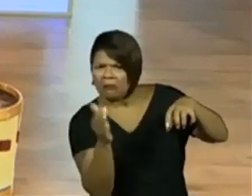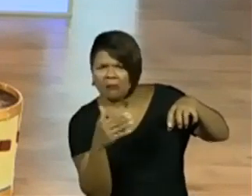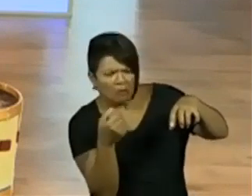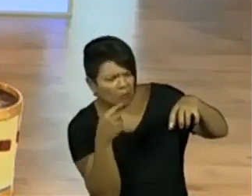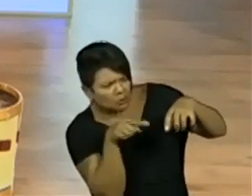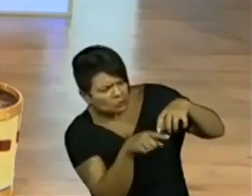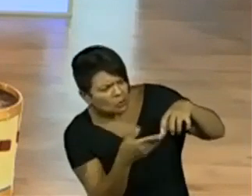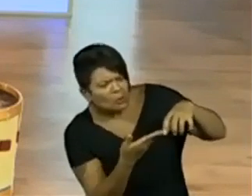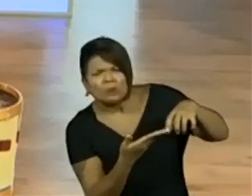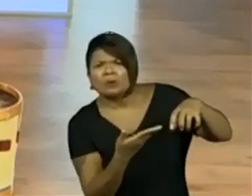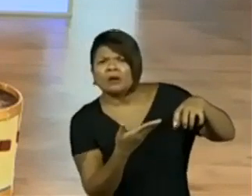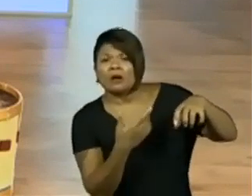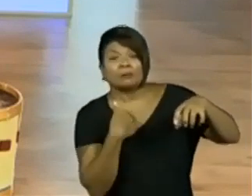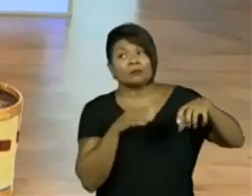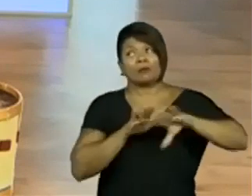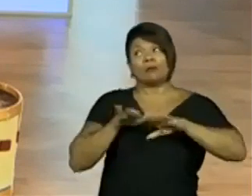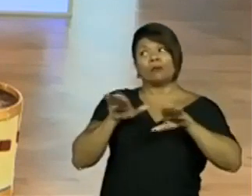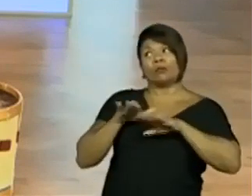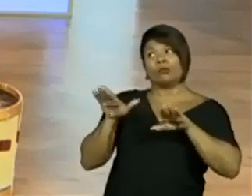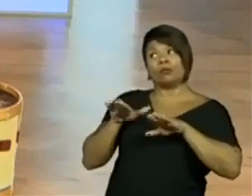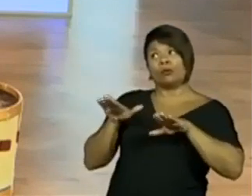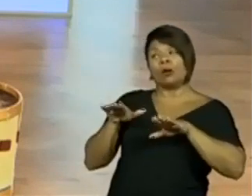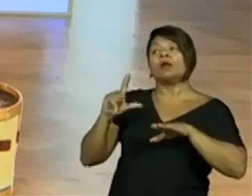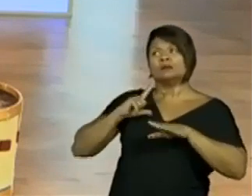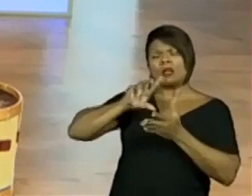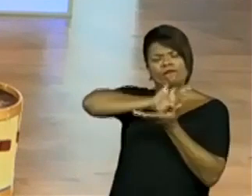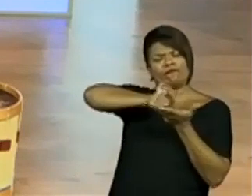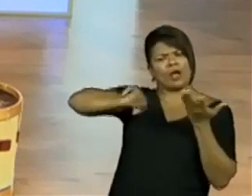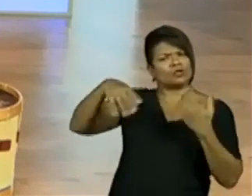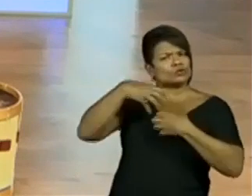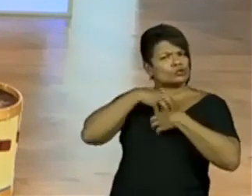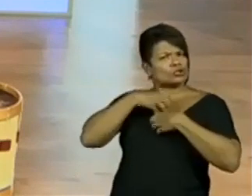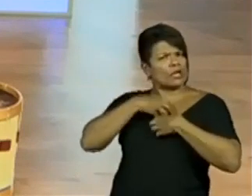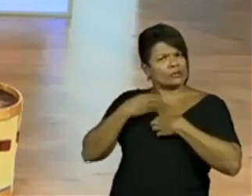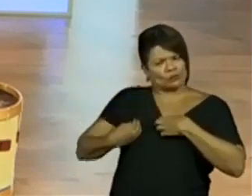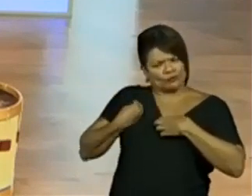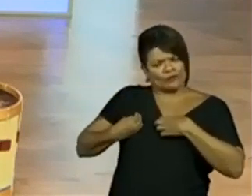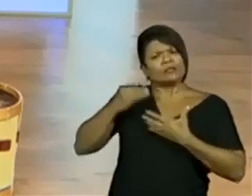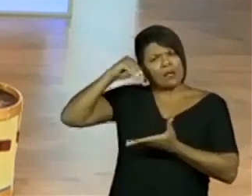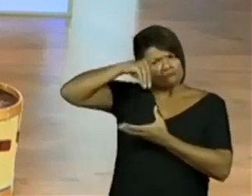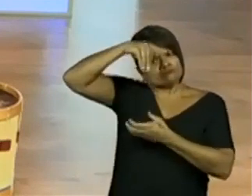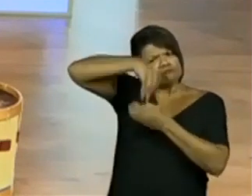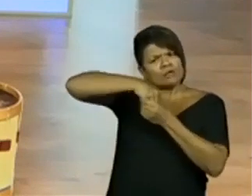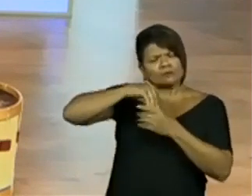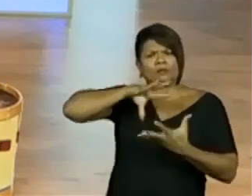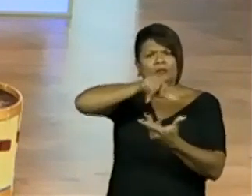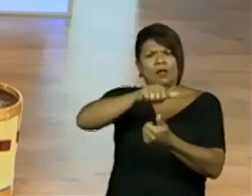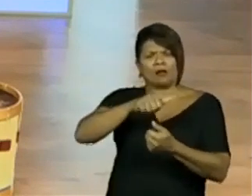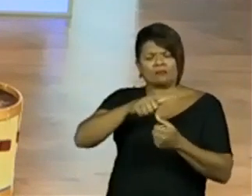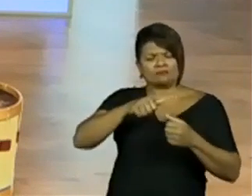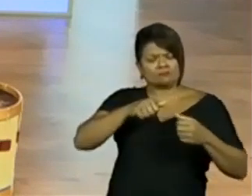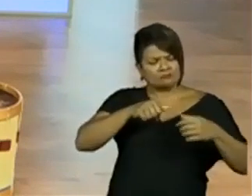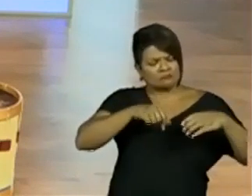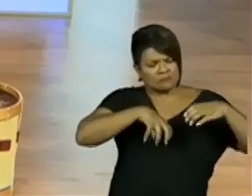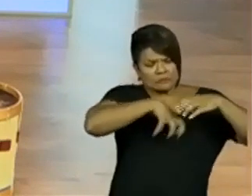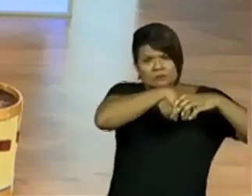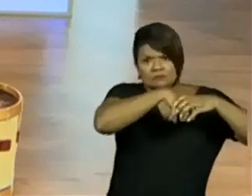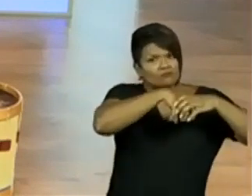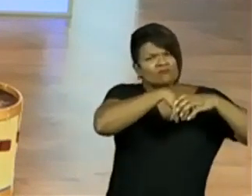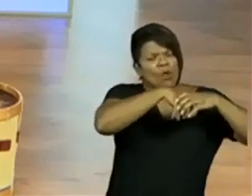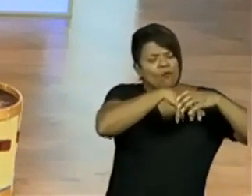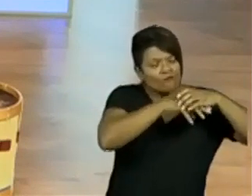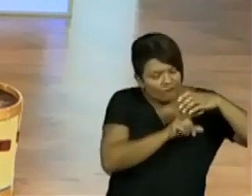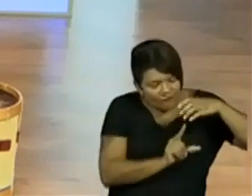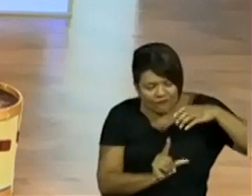Acabou. Existem muitas formas de se viver na terra. Vá, continue aprendendo. Esta foi